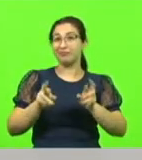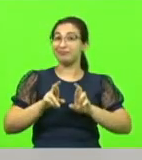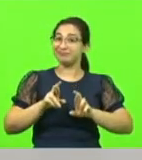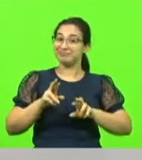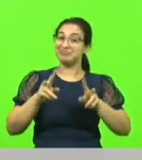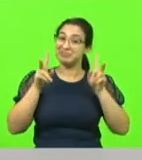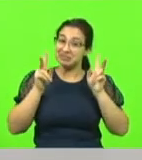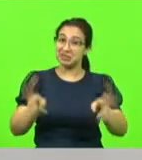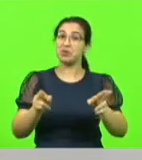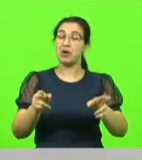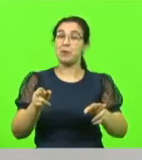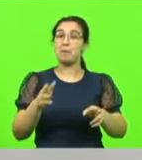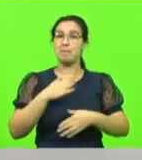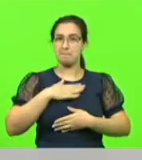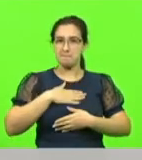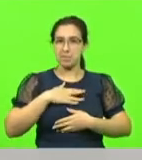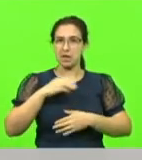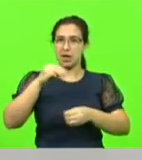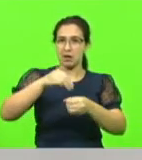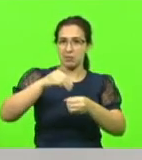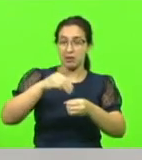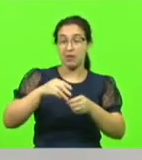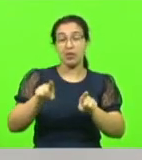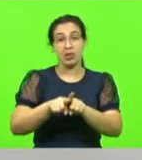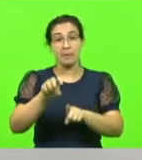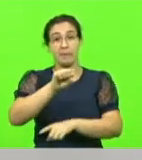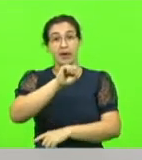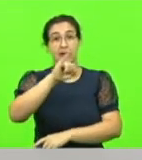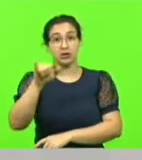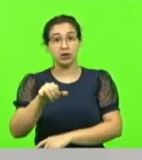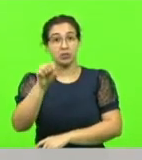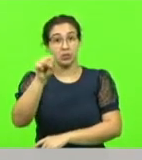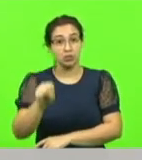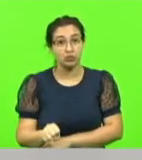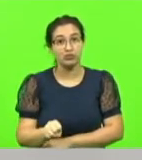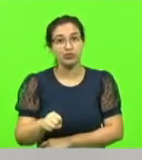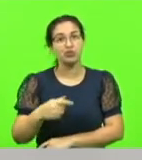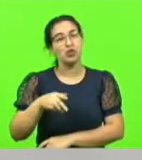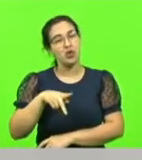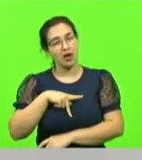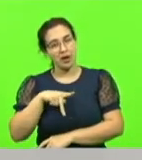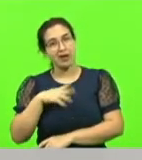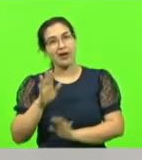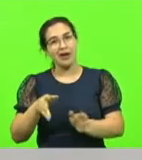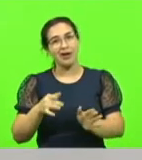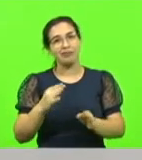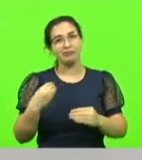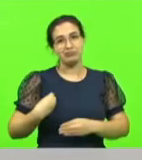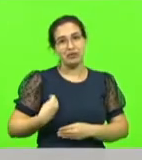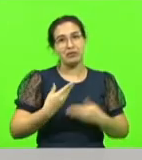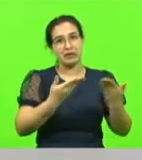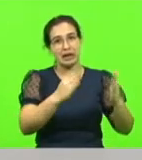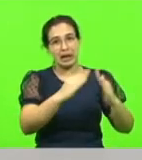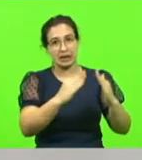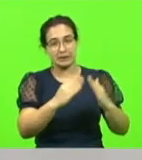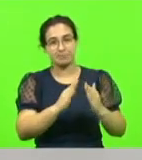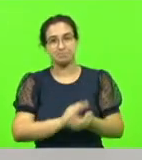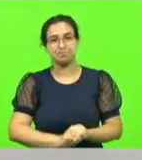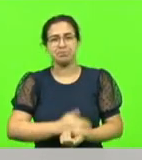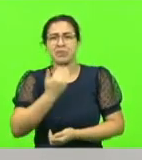minha região e também em Jaraguá do Sul, cidade onde eu moro. O pedido, com muita